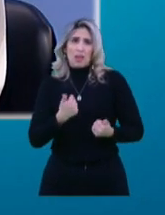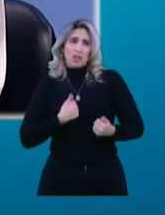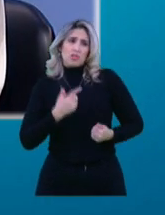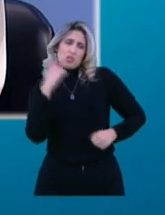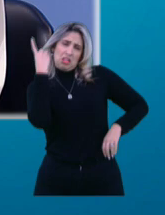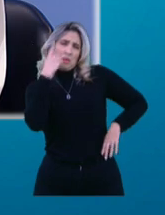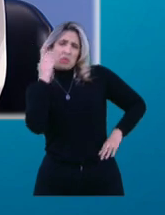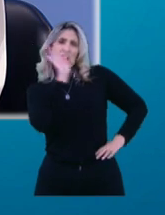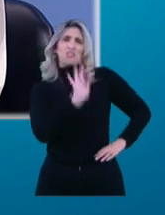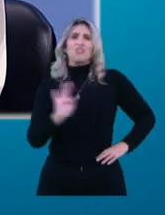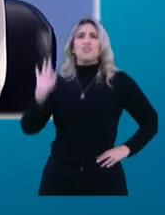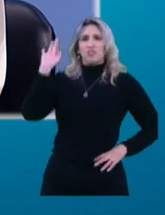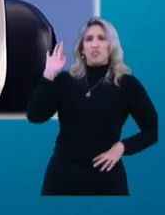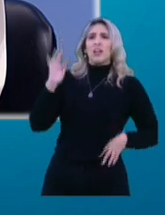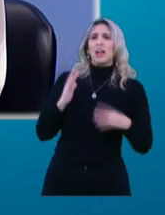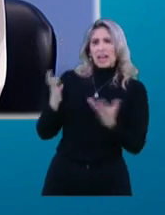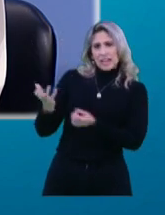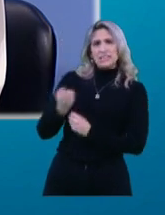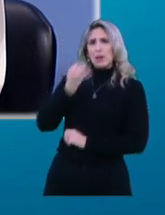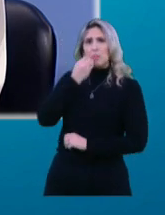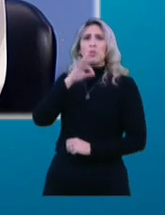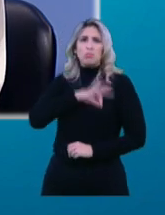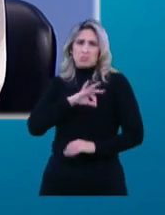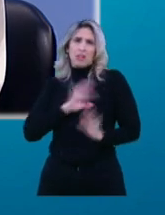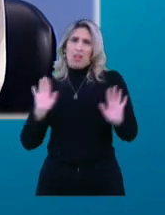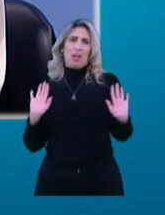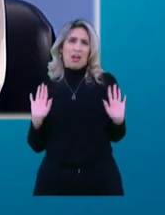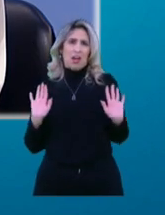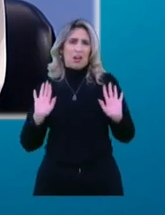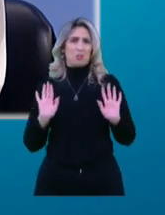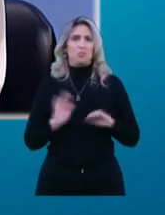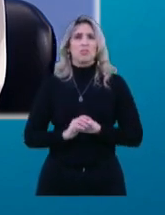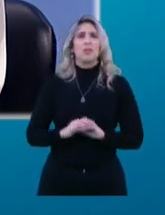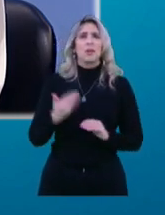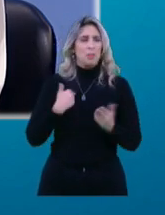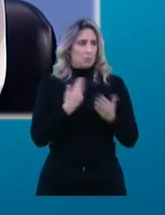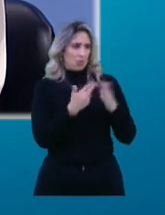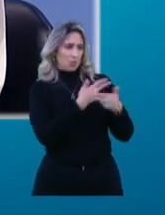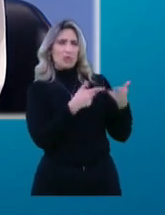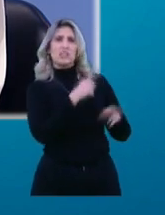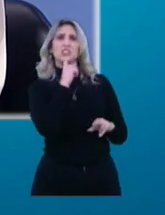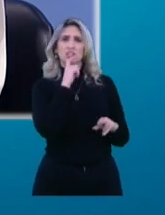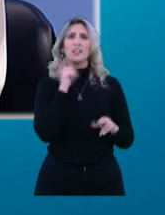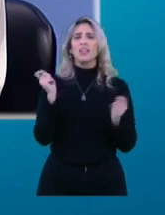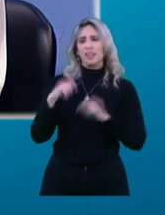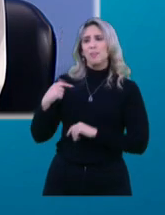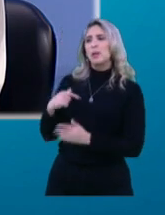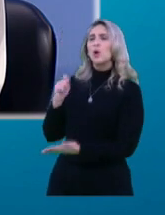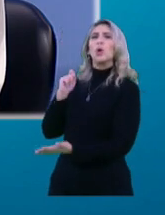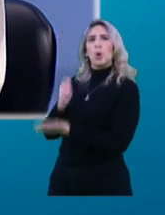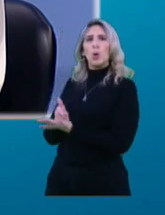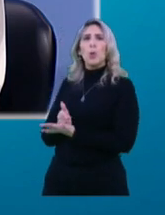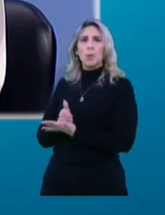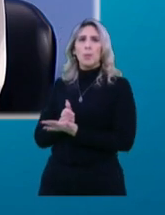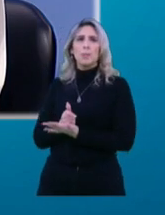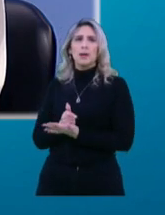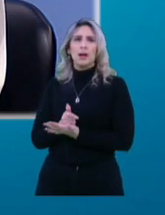federal. Como deputado, recebo um bom salário, né? Se perco coisa na geladeira, tenho condição de ir no mercado